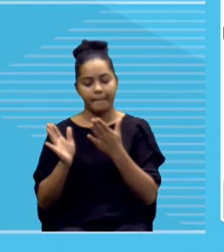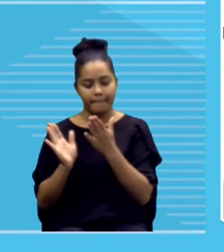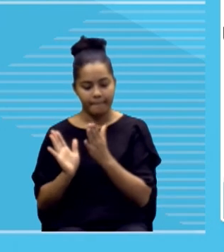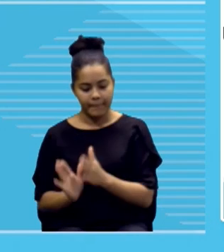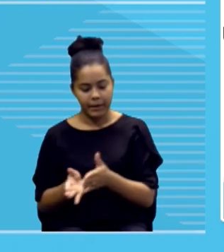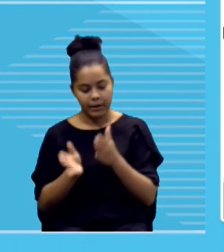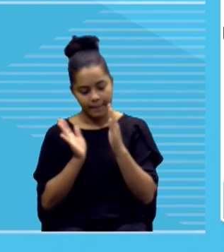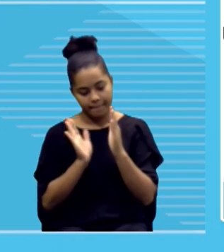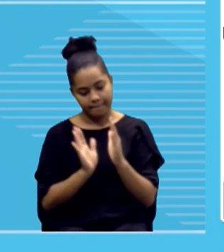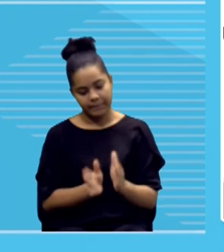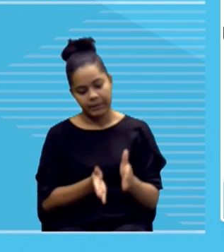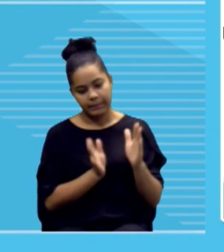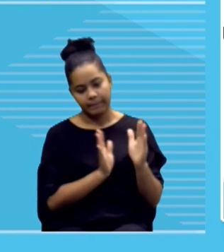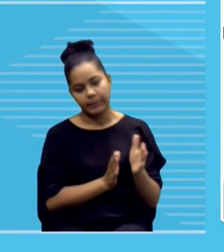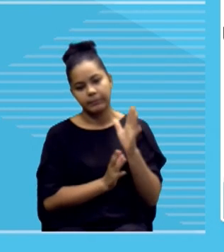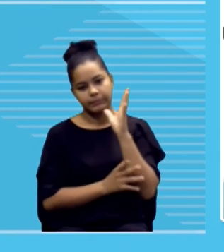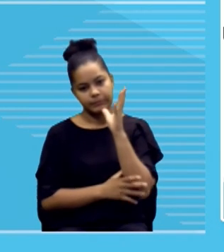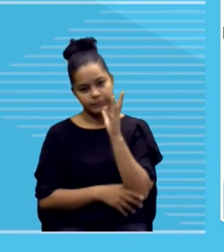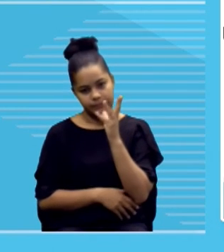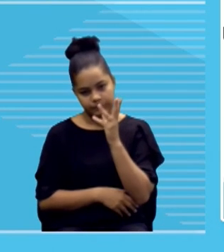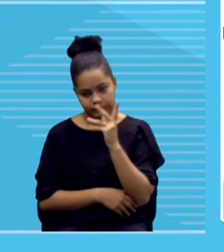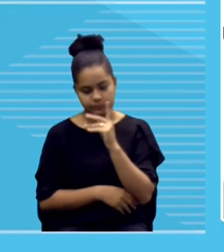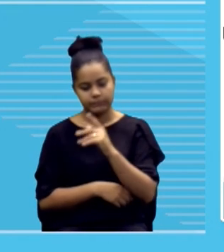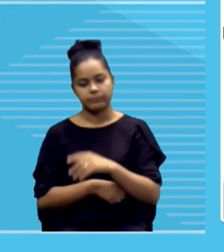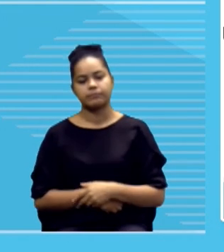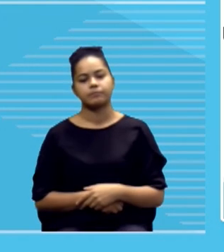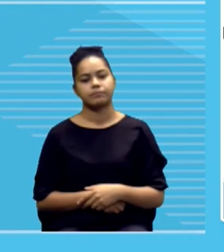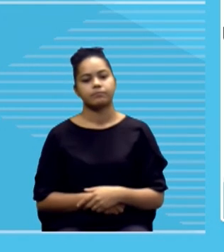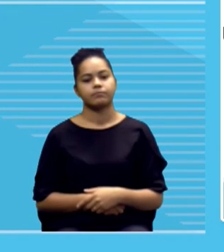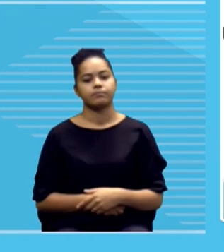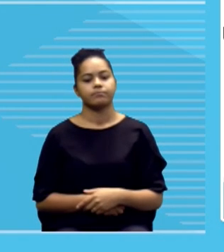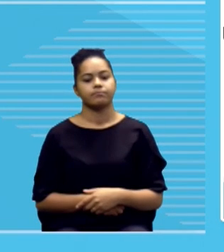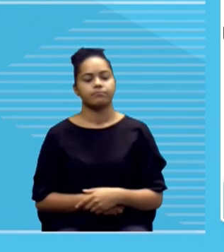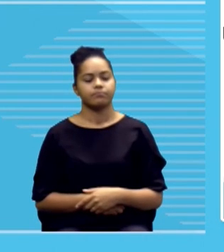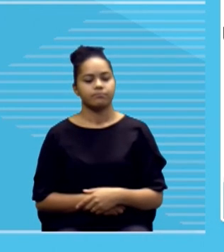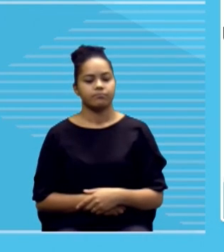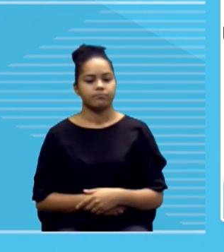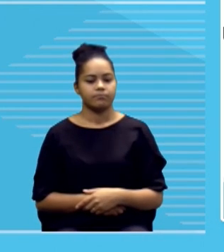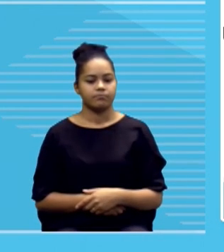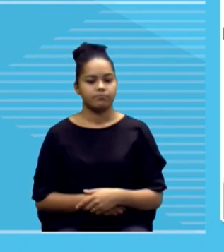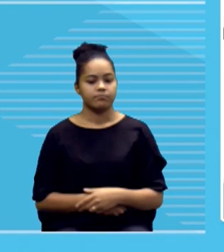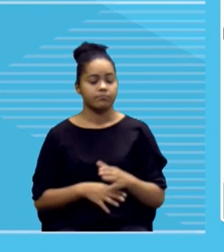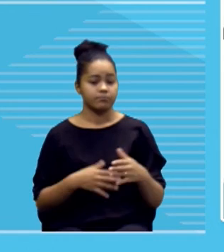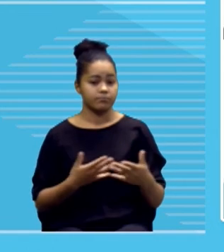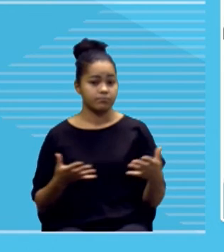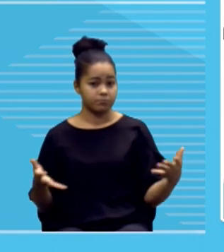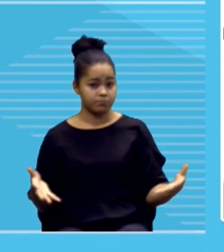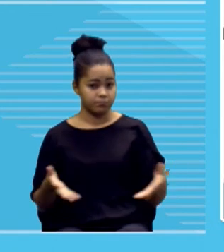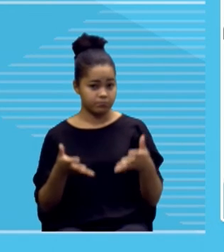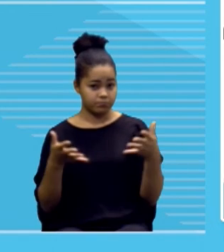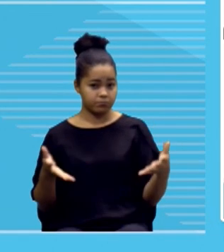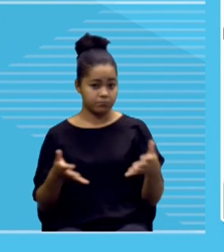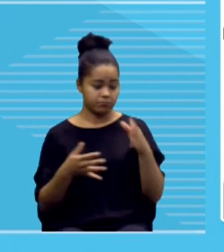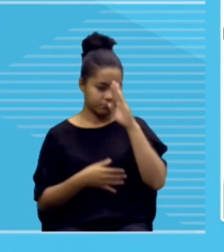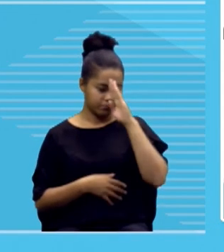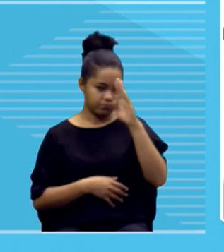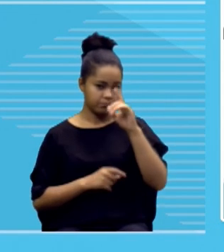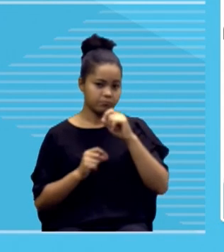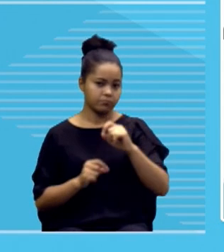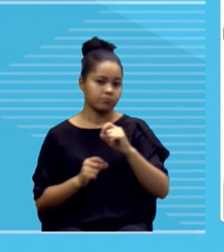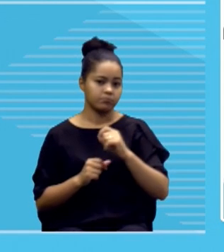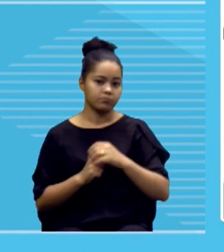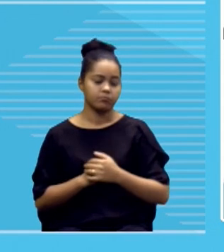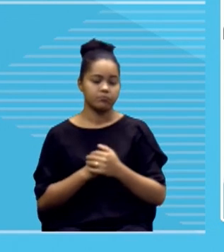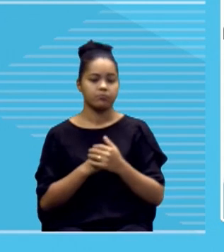com calma, feito com atenção, tá bom? O impulso principal para a integração foi a evolução da industrialização e urbanização